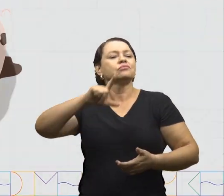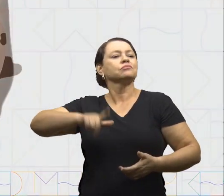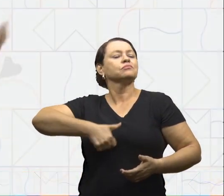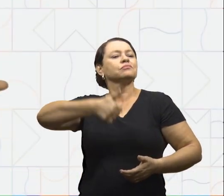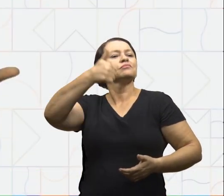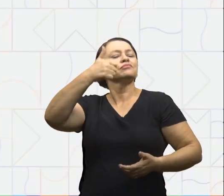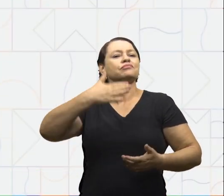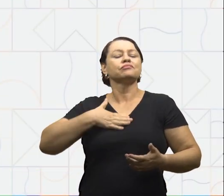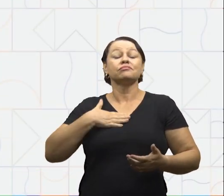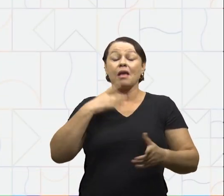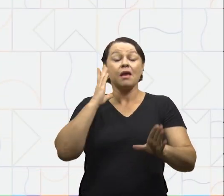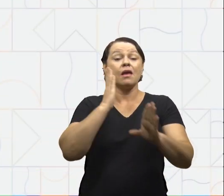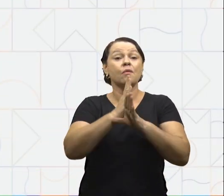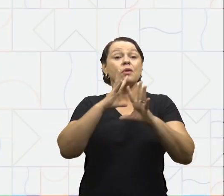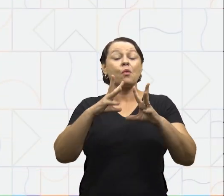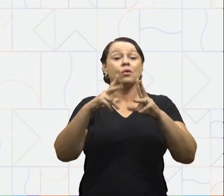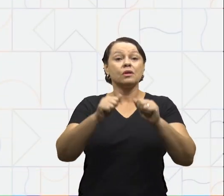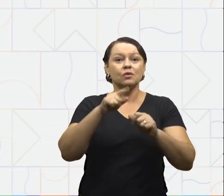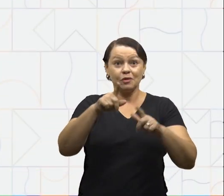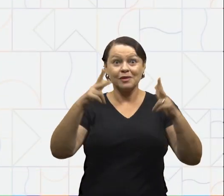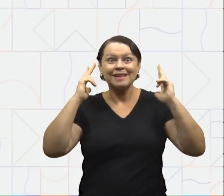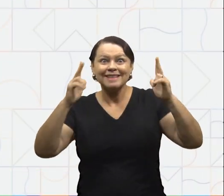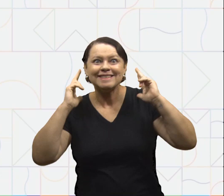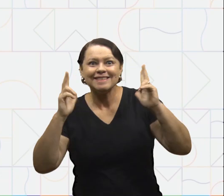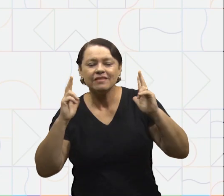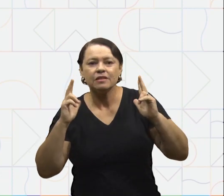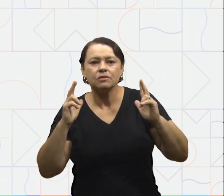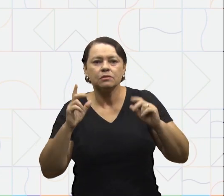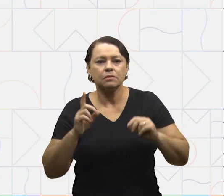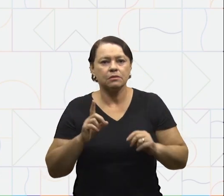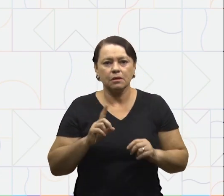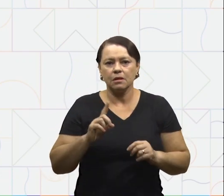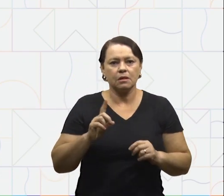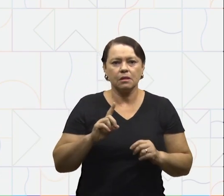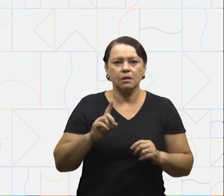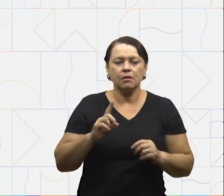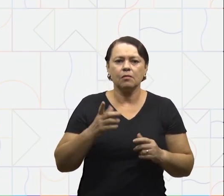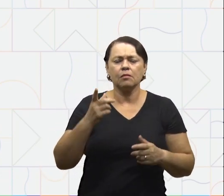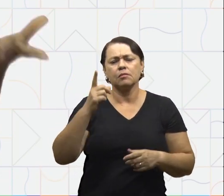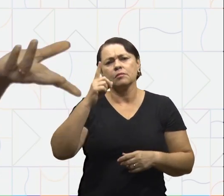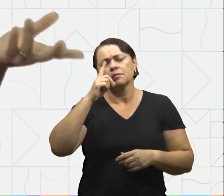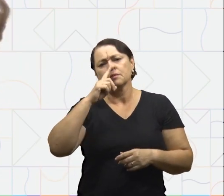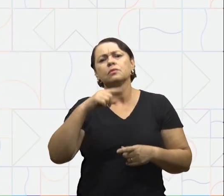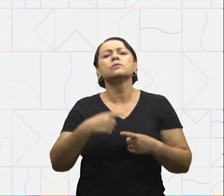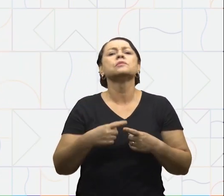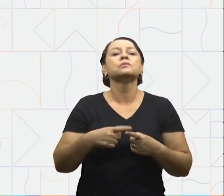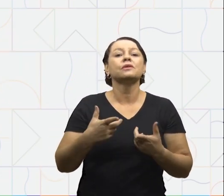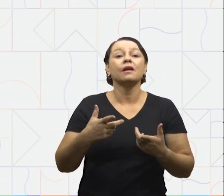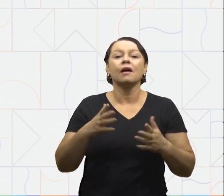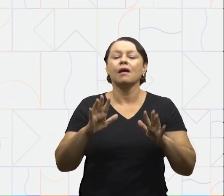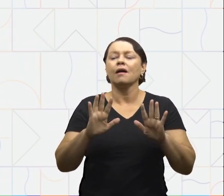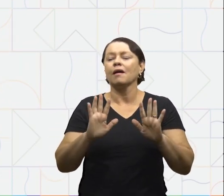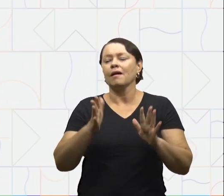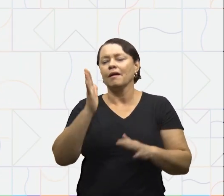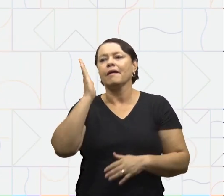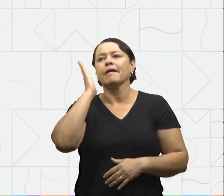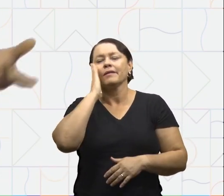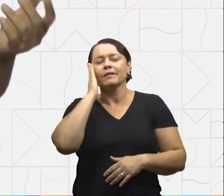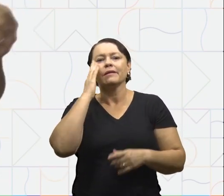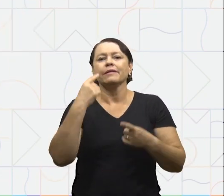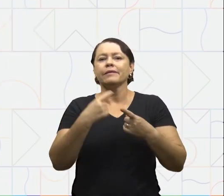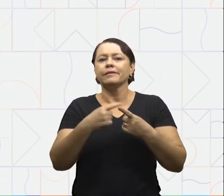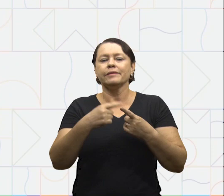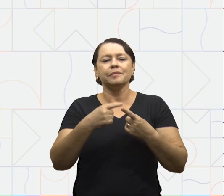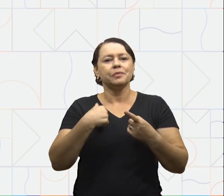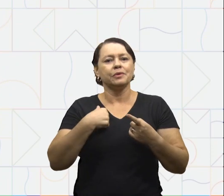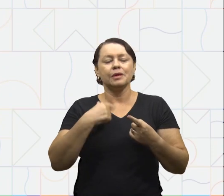ganhei. Eba, encontrei todos os pares. Você se divertiu? Não? Poxa, mas por quê? Ah,